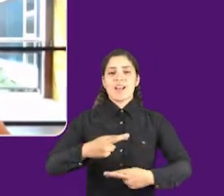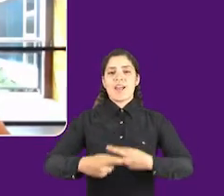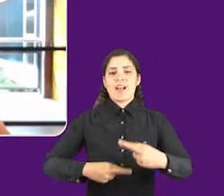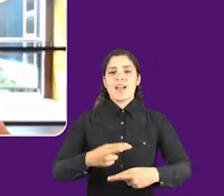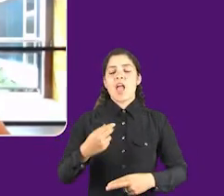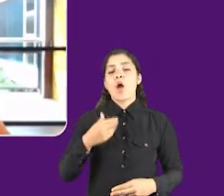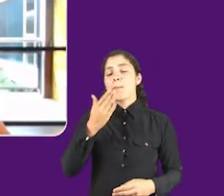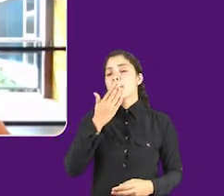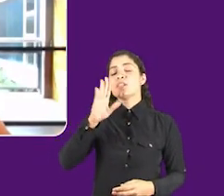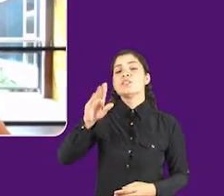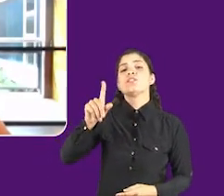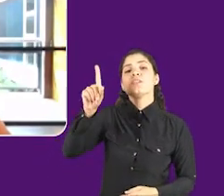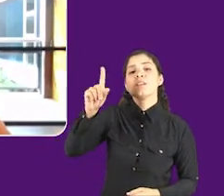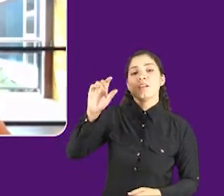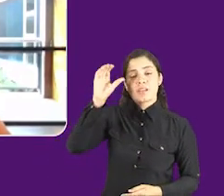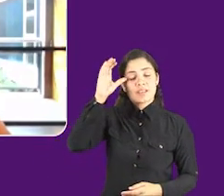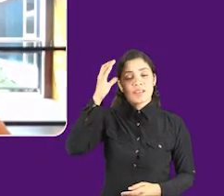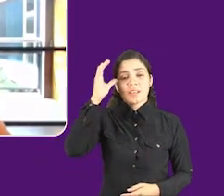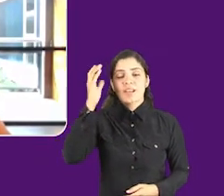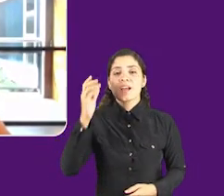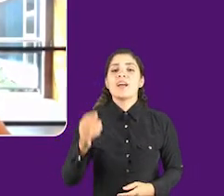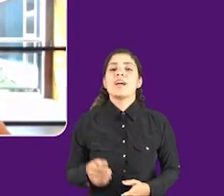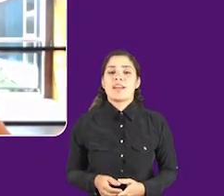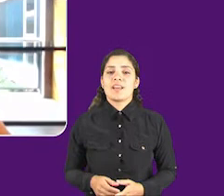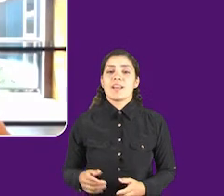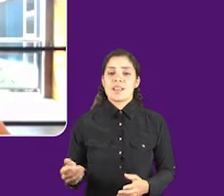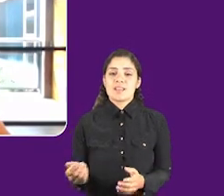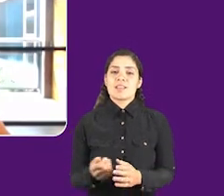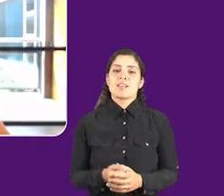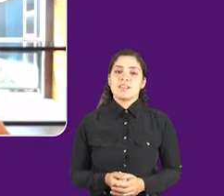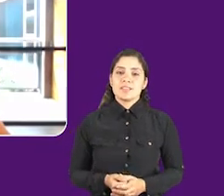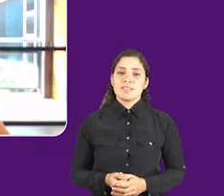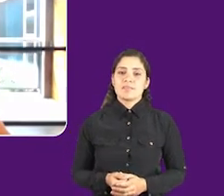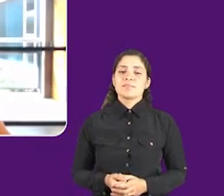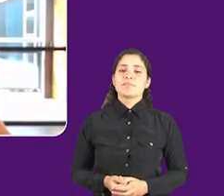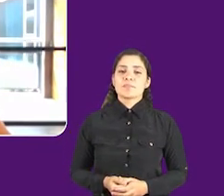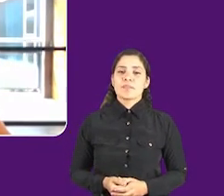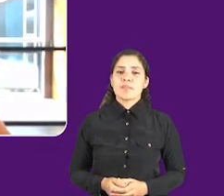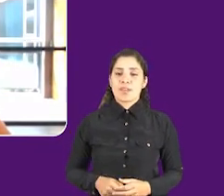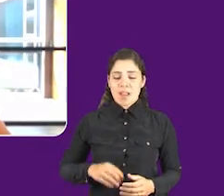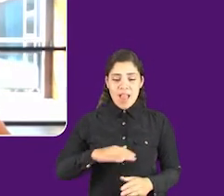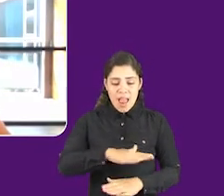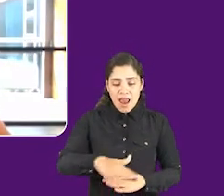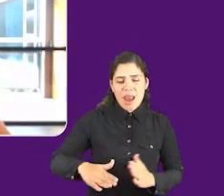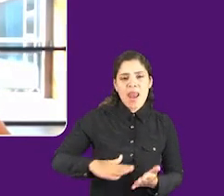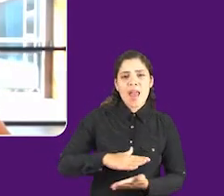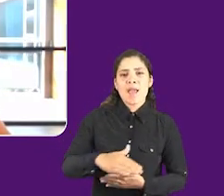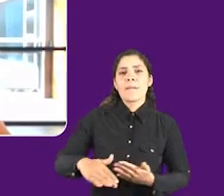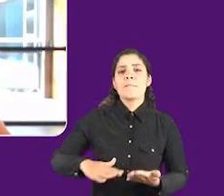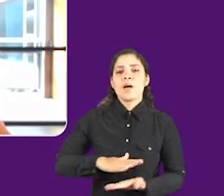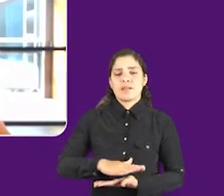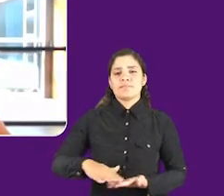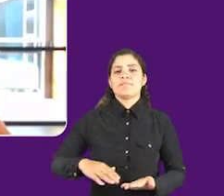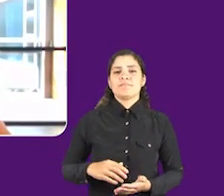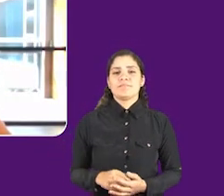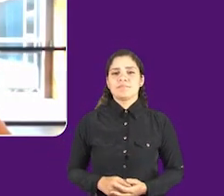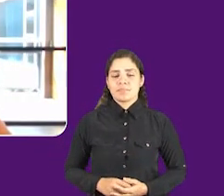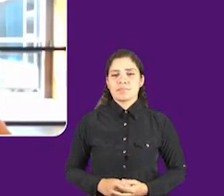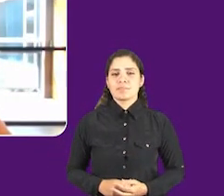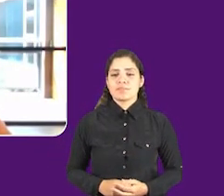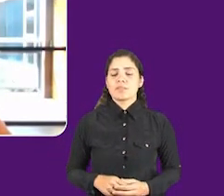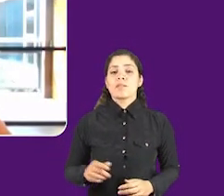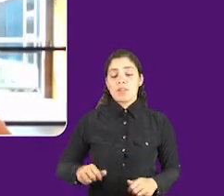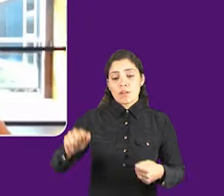tá um projetor abraçar completo sobre a creamistry aqui no Brasil seis a fazer um inventário